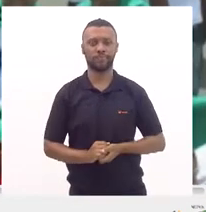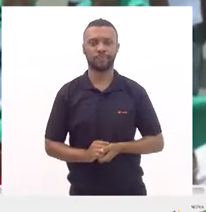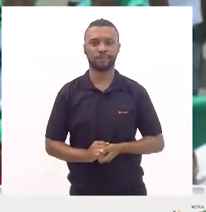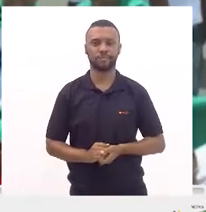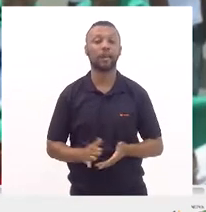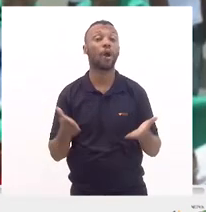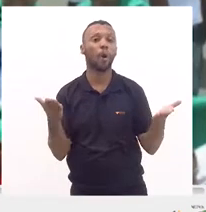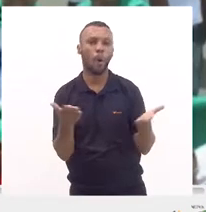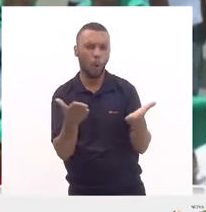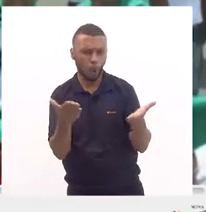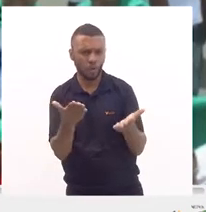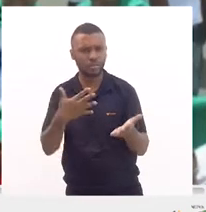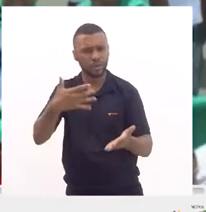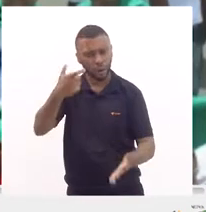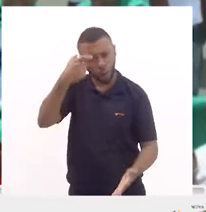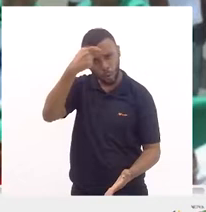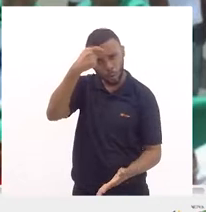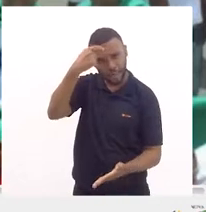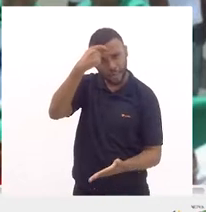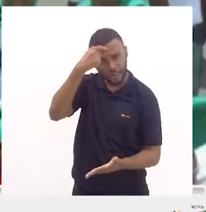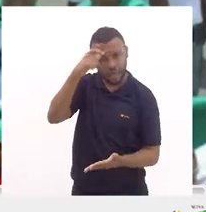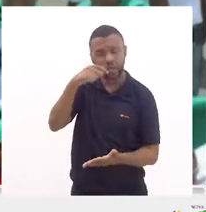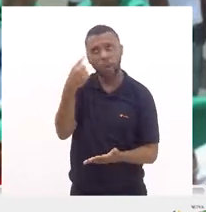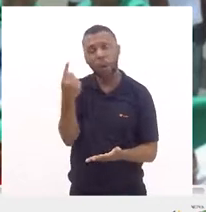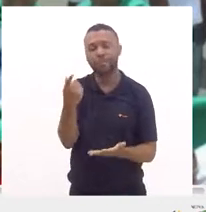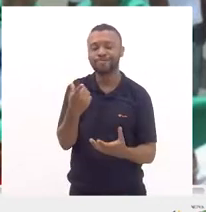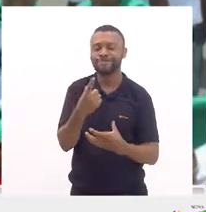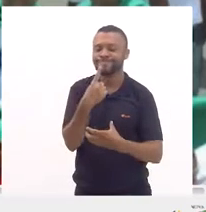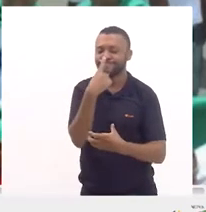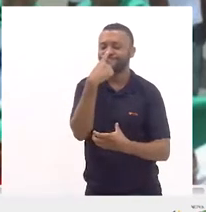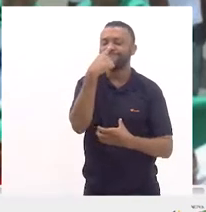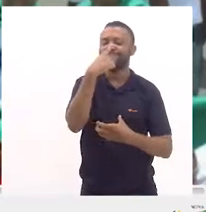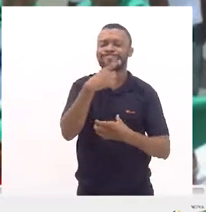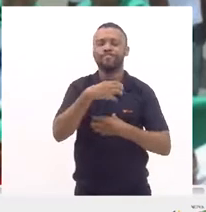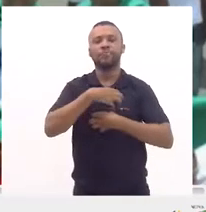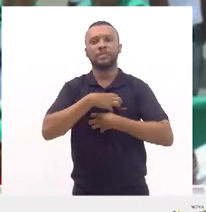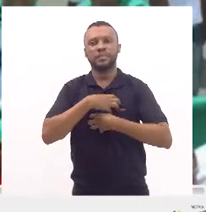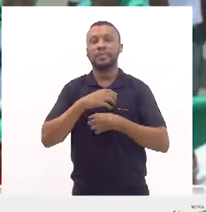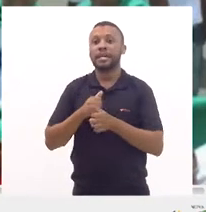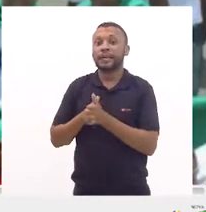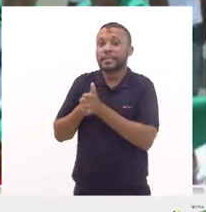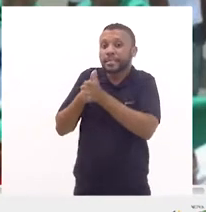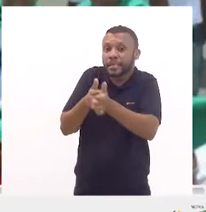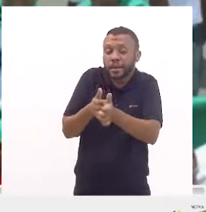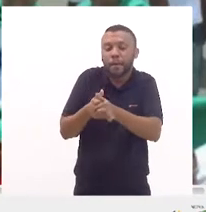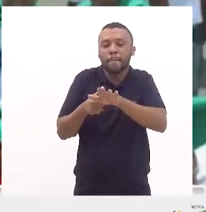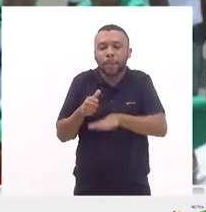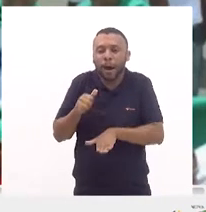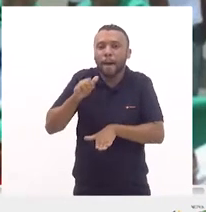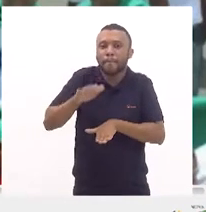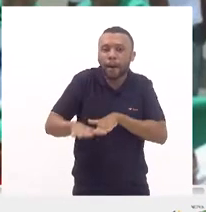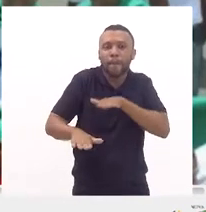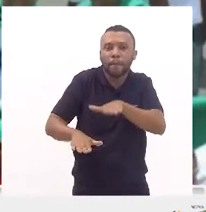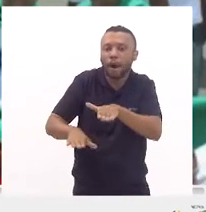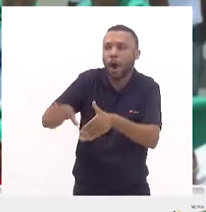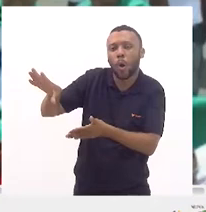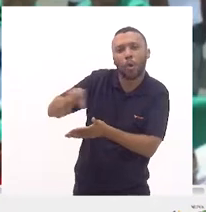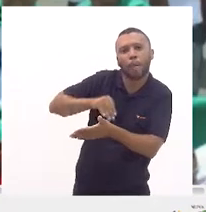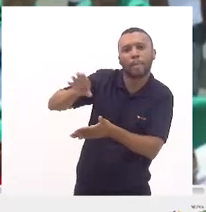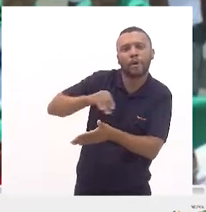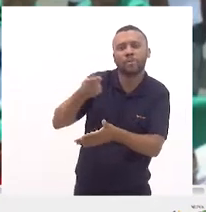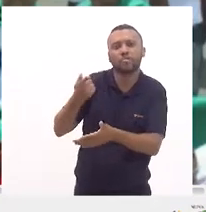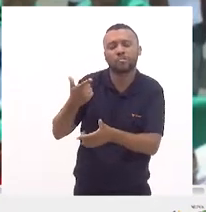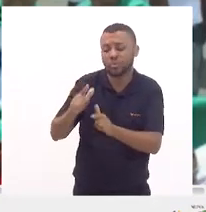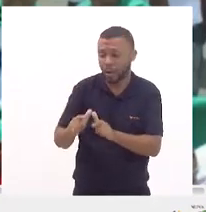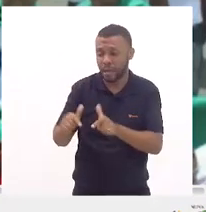Hoje, conscientes ou instintivamente, seguimos reproduzindo o que há de mais antigo na